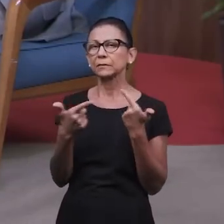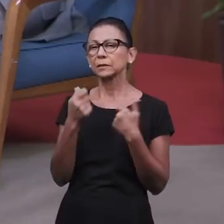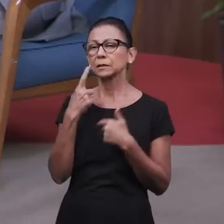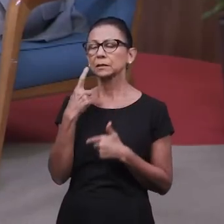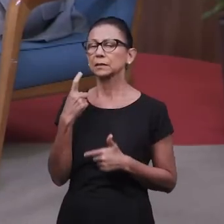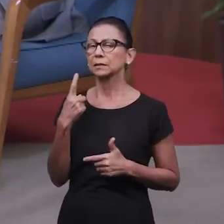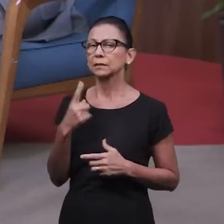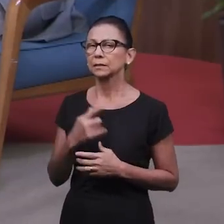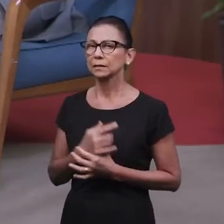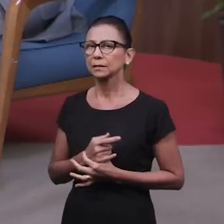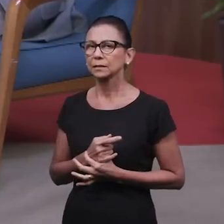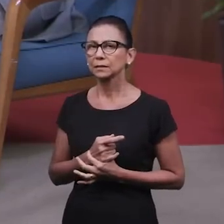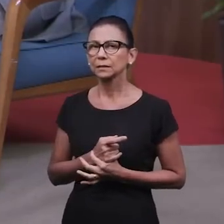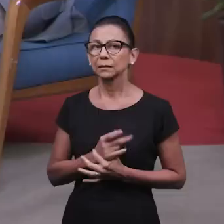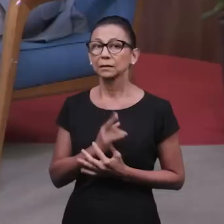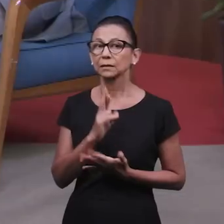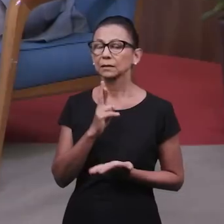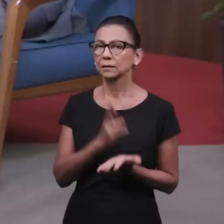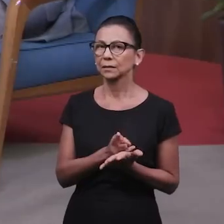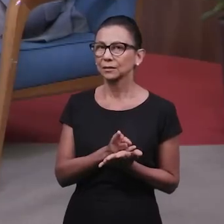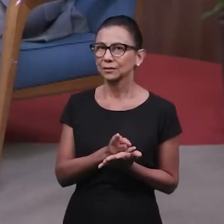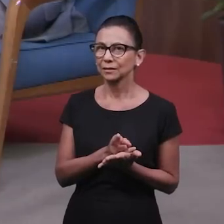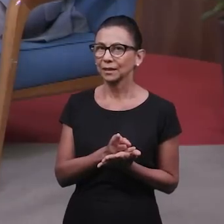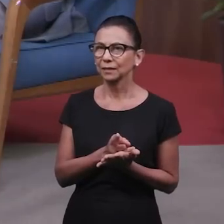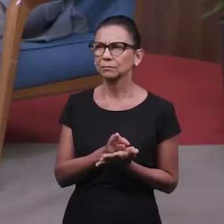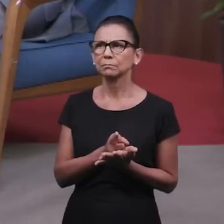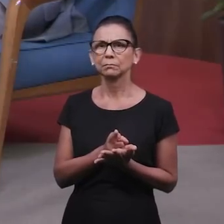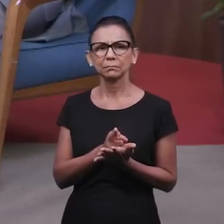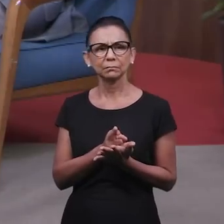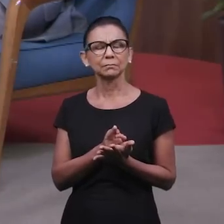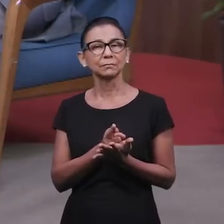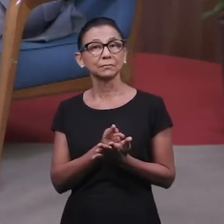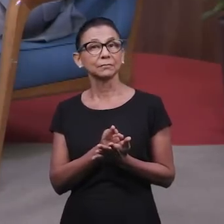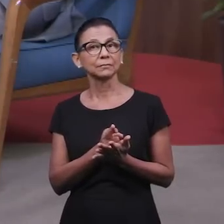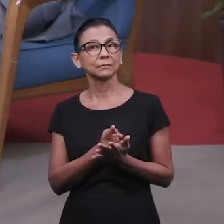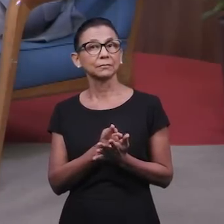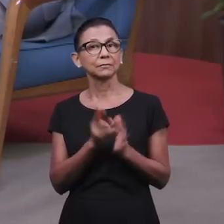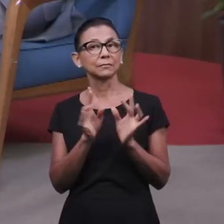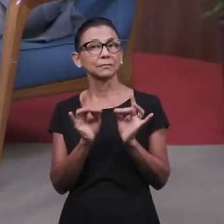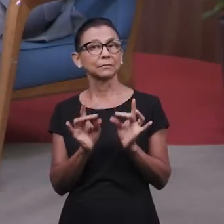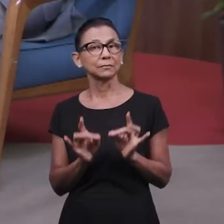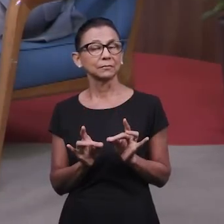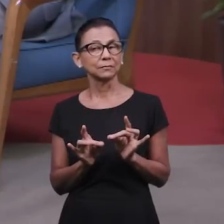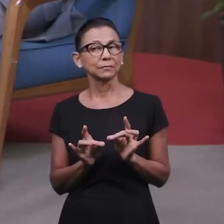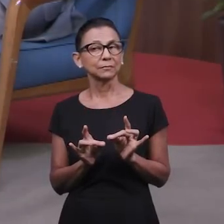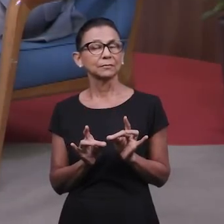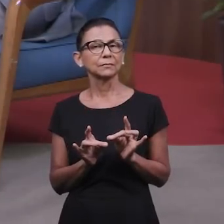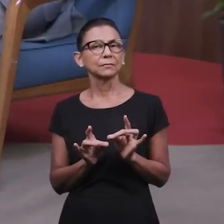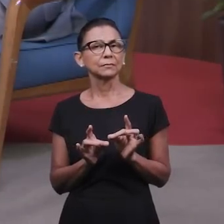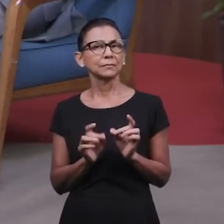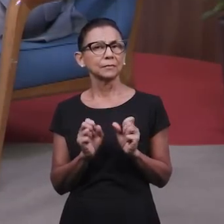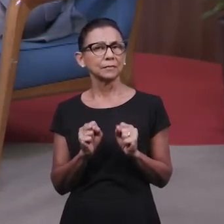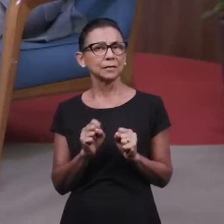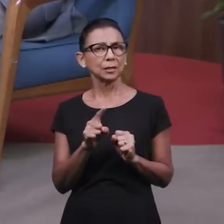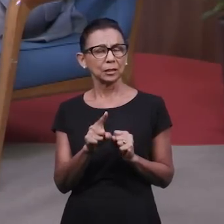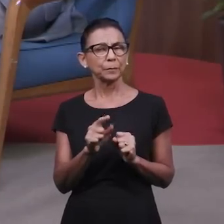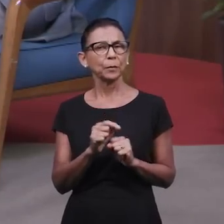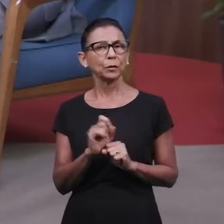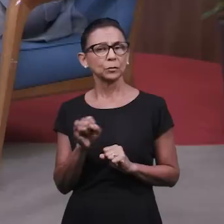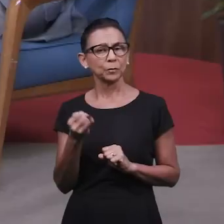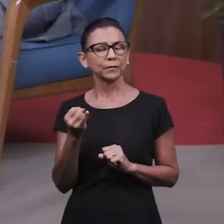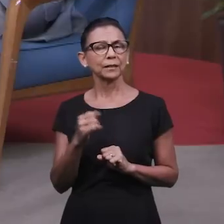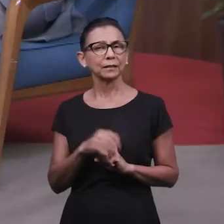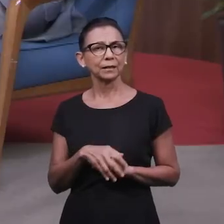interessante e que tem resultados que sempre chamam a nossa atenção. Com um detalhe, você também pode se beneficiar desse projeto.